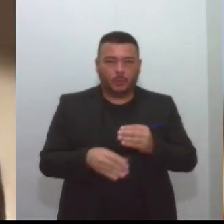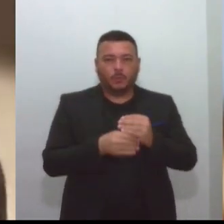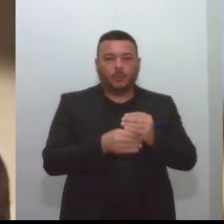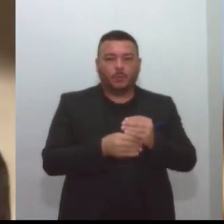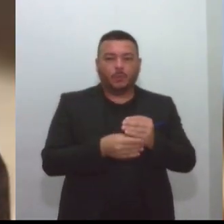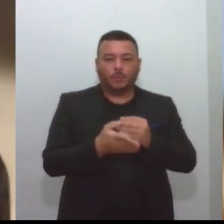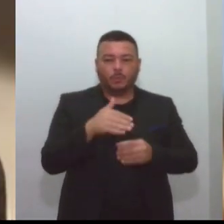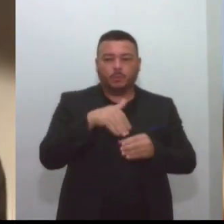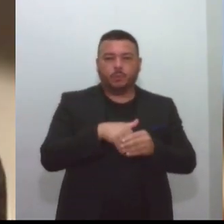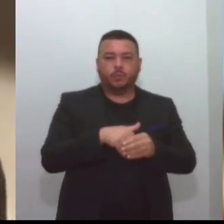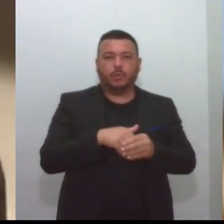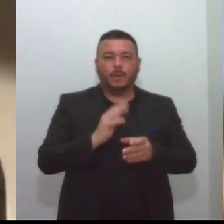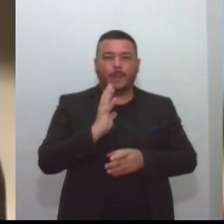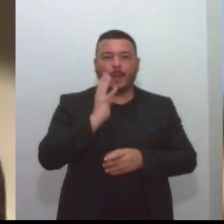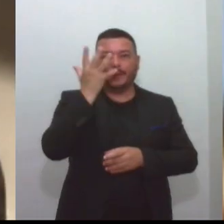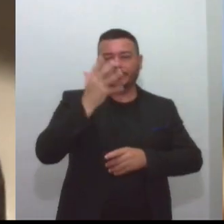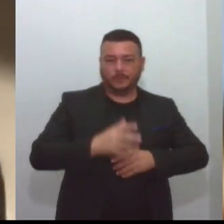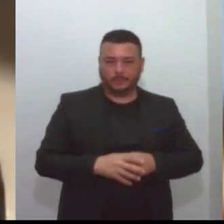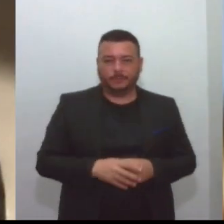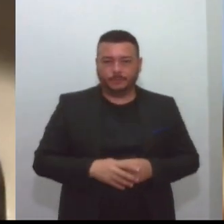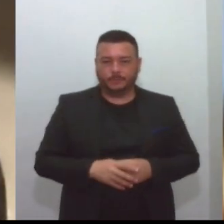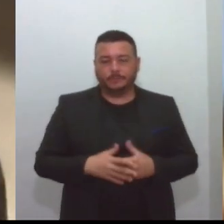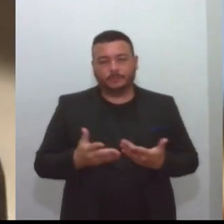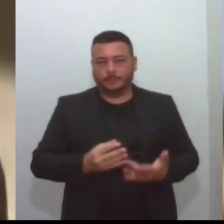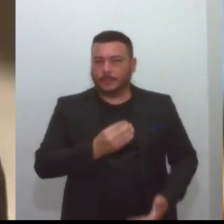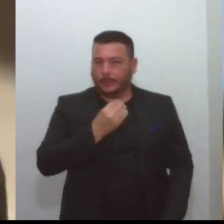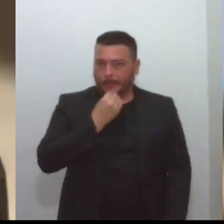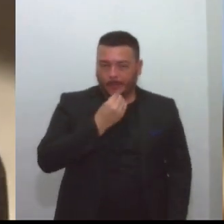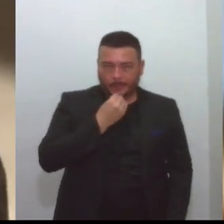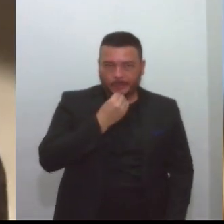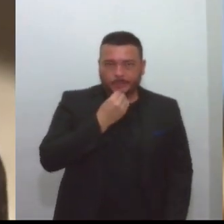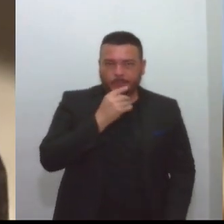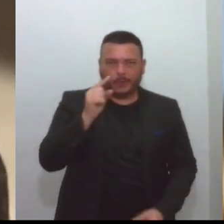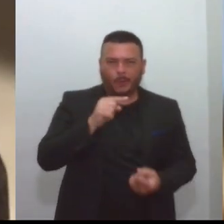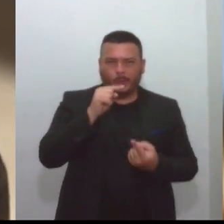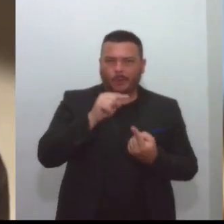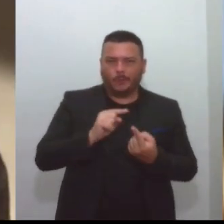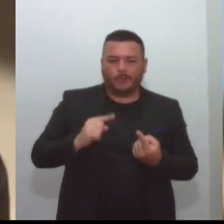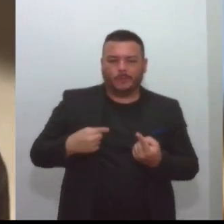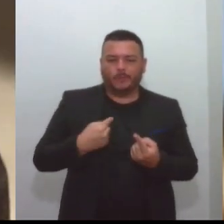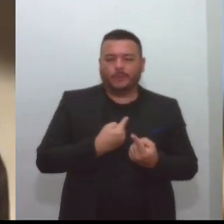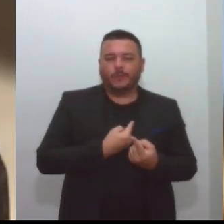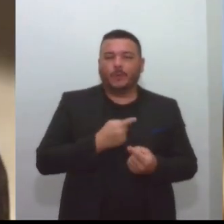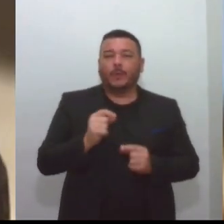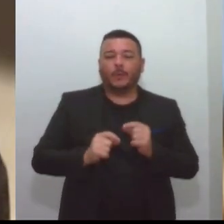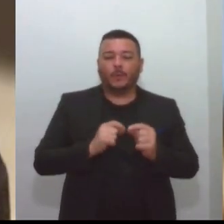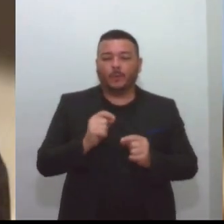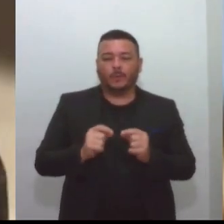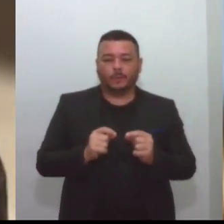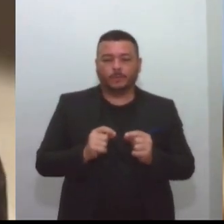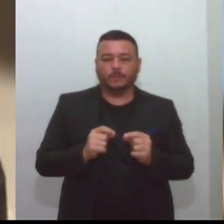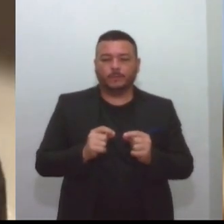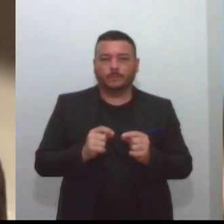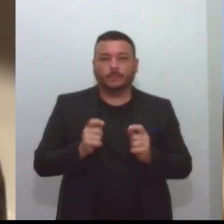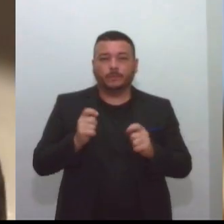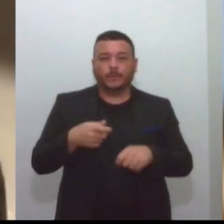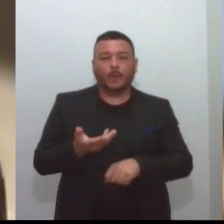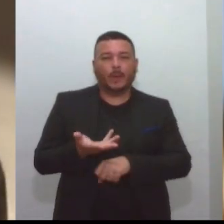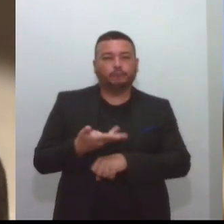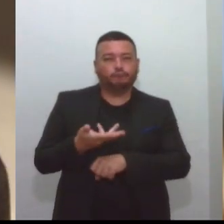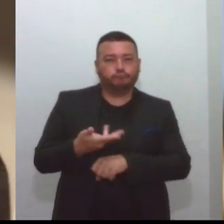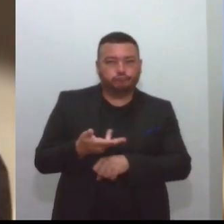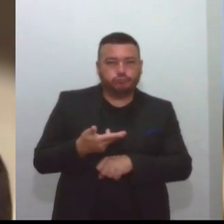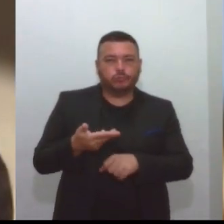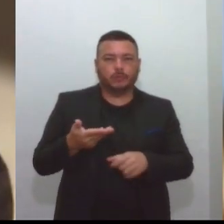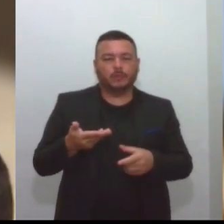conciliação. Obviamente que o objetivo da gente é dar uma celeridade ao processo,